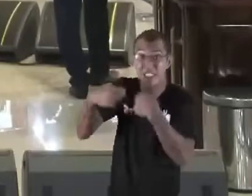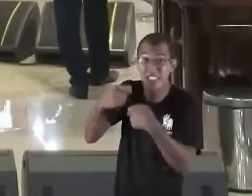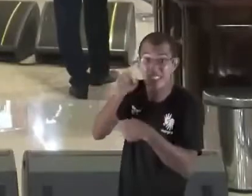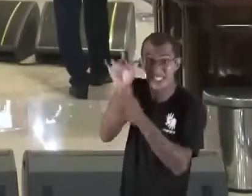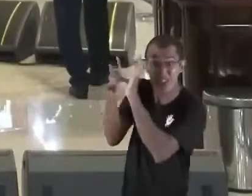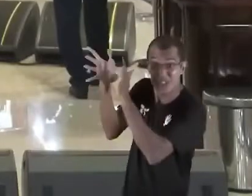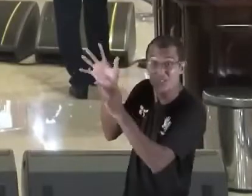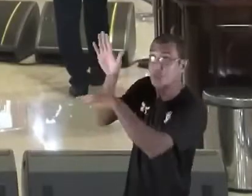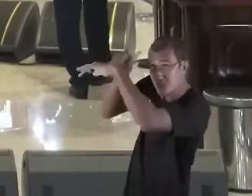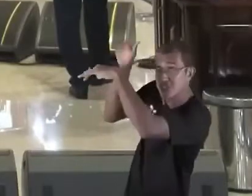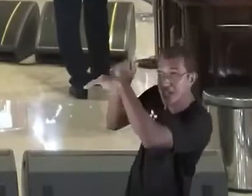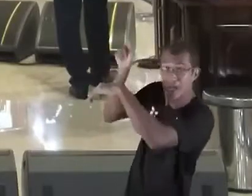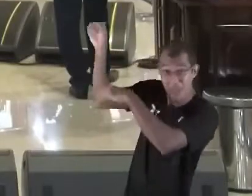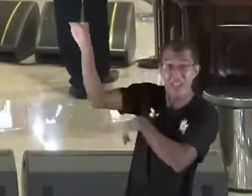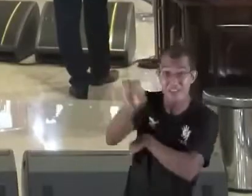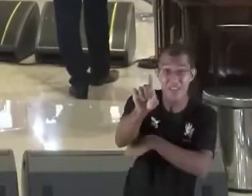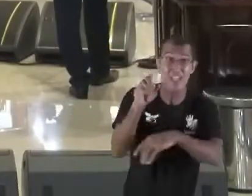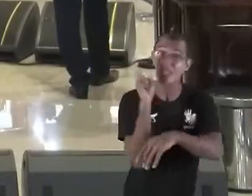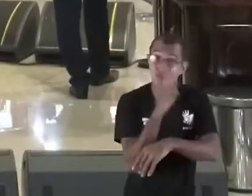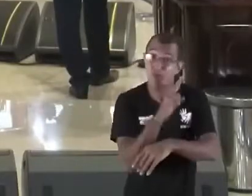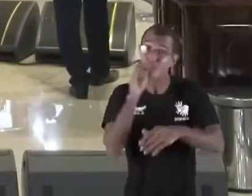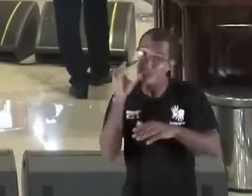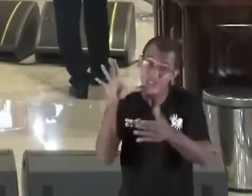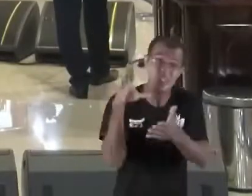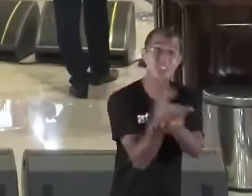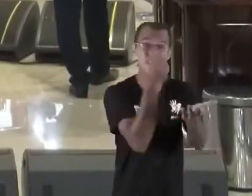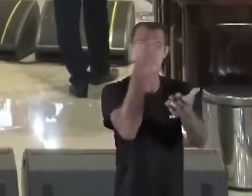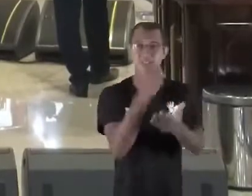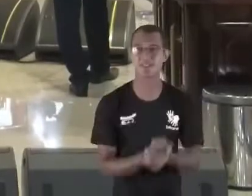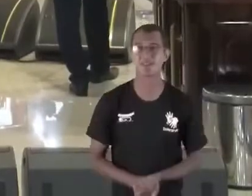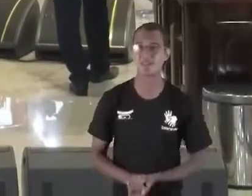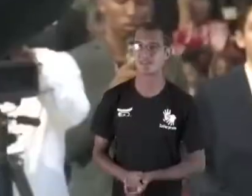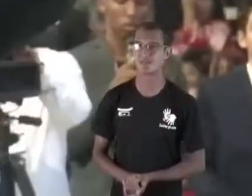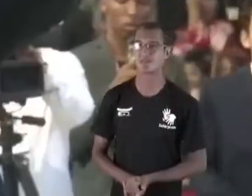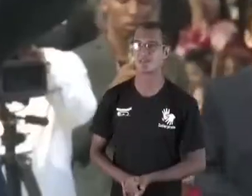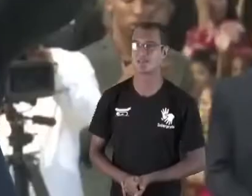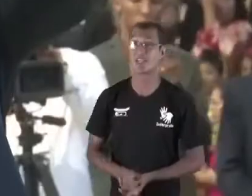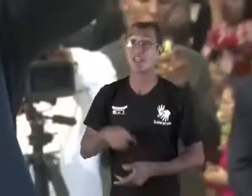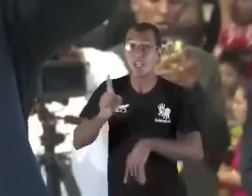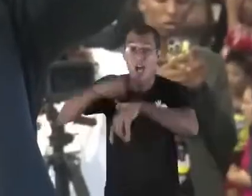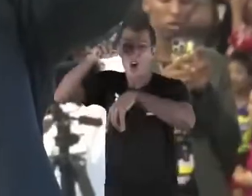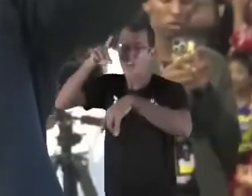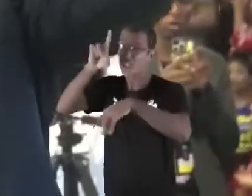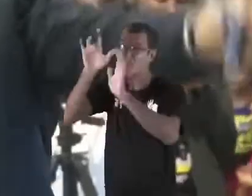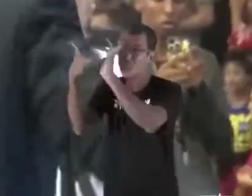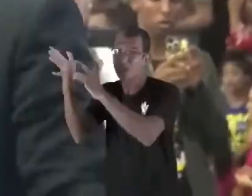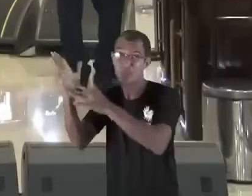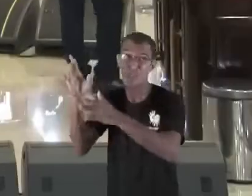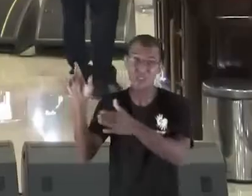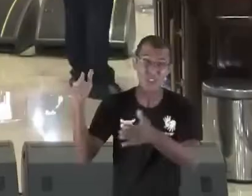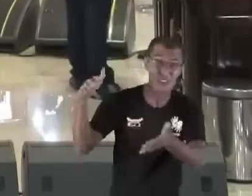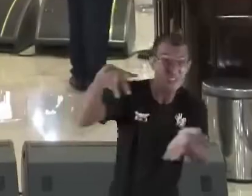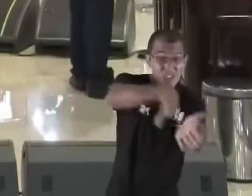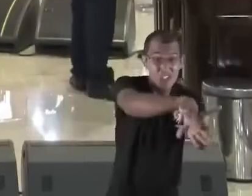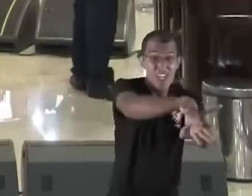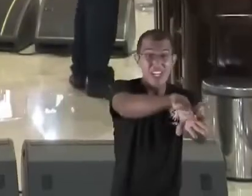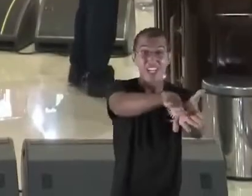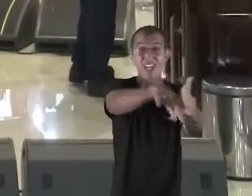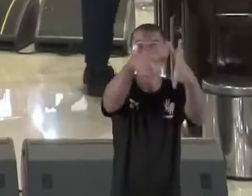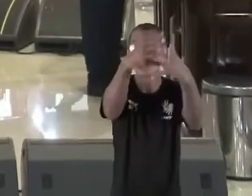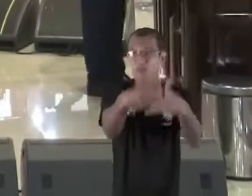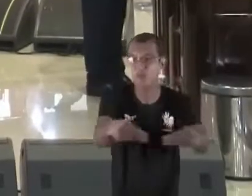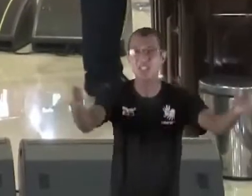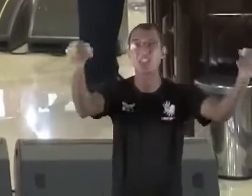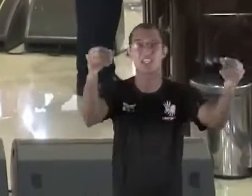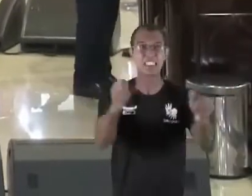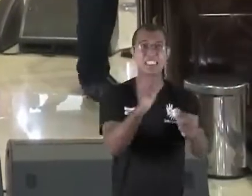manda logo um anjo pra te socorrer. Onde ele chega, sai todo embaraço. Ele corta